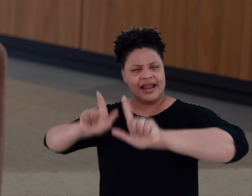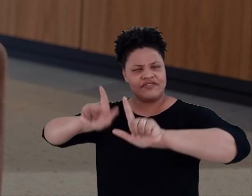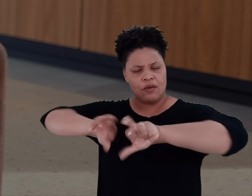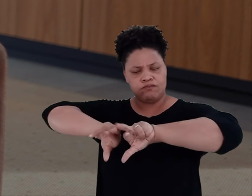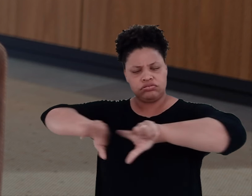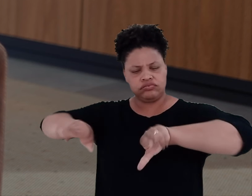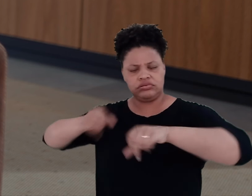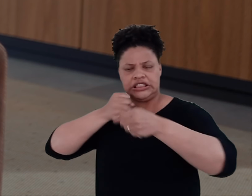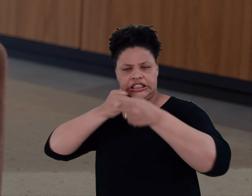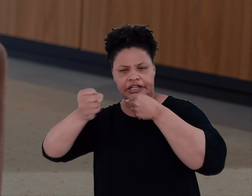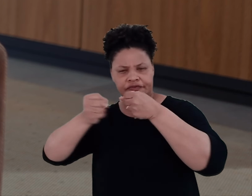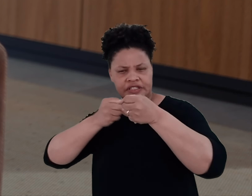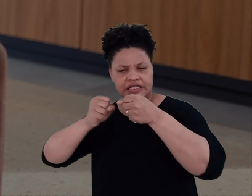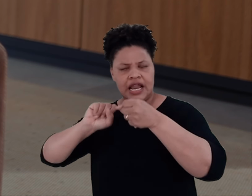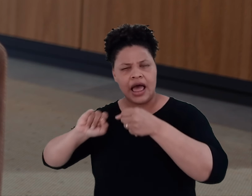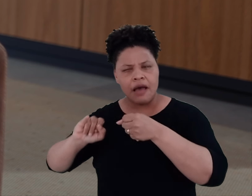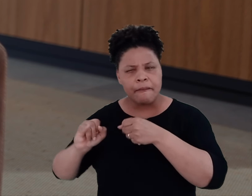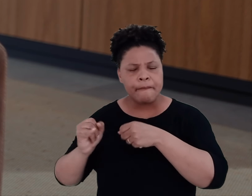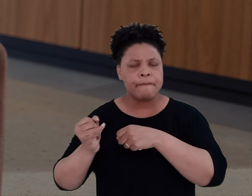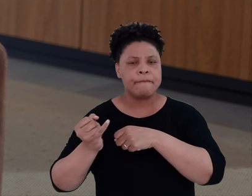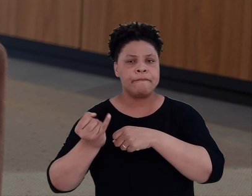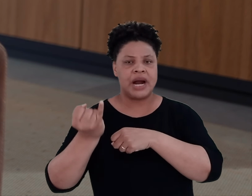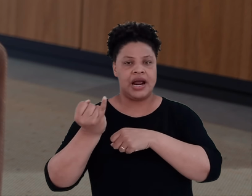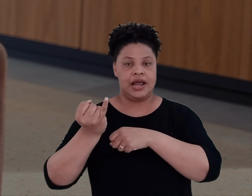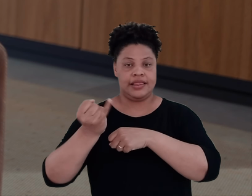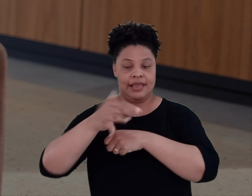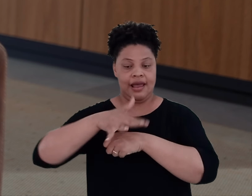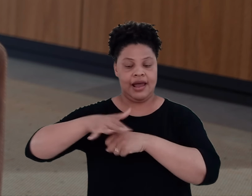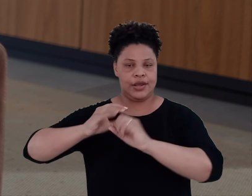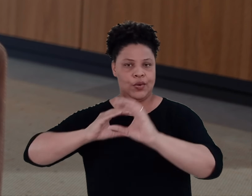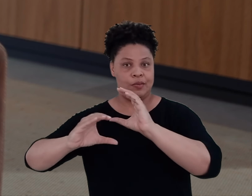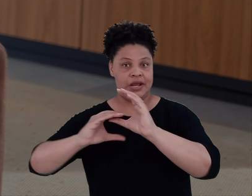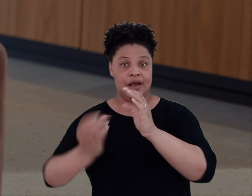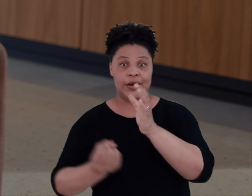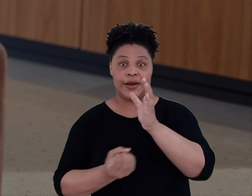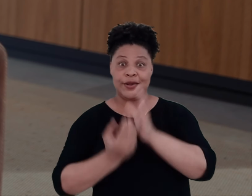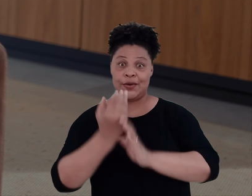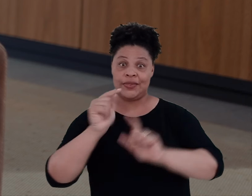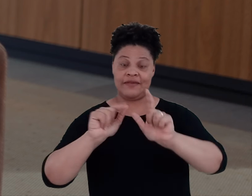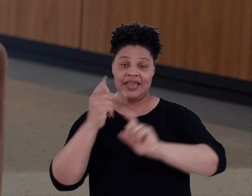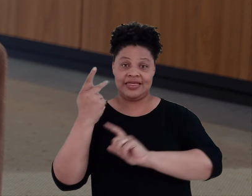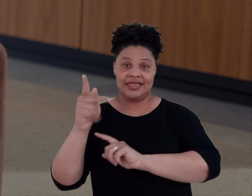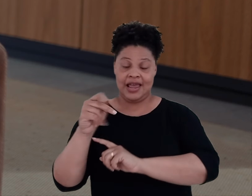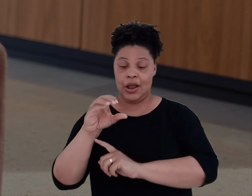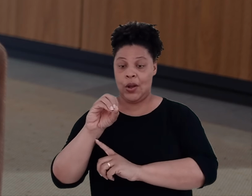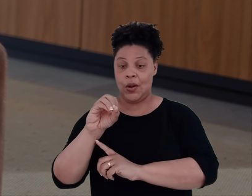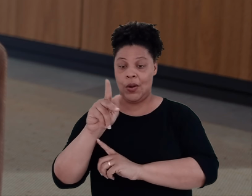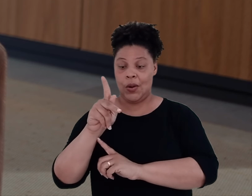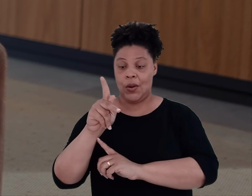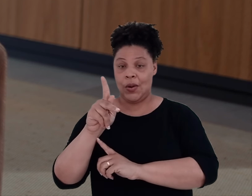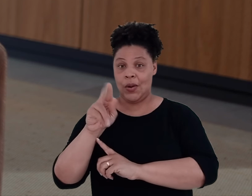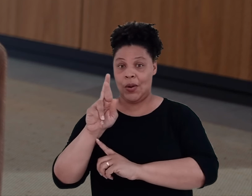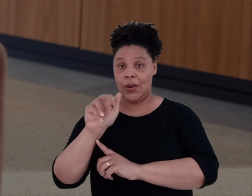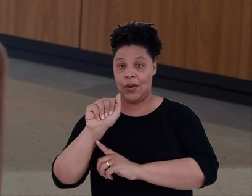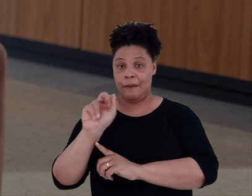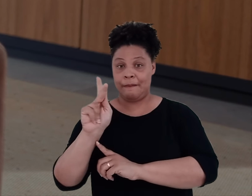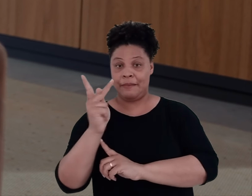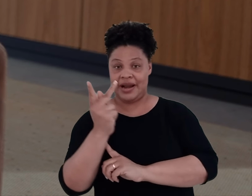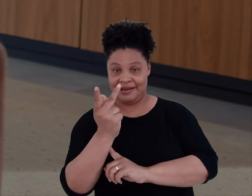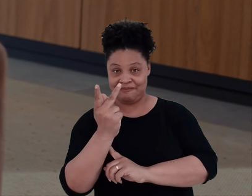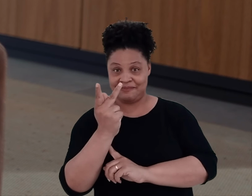entrevistas, resolveu investir no mercado de comunicação e criou seu próprio canal. Oprah, que é uma mulher negra,